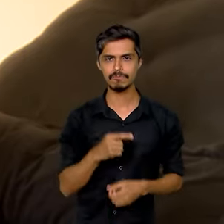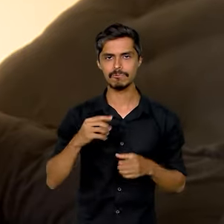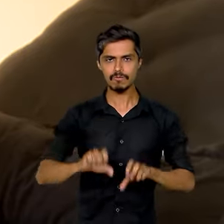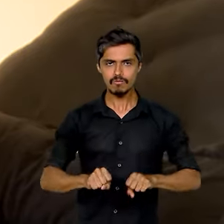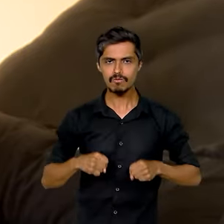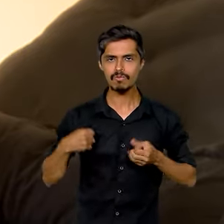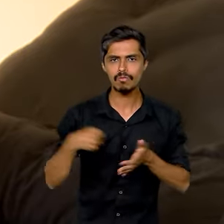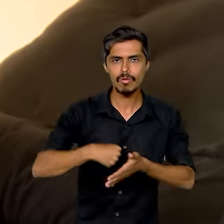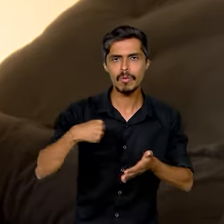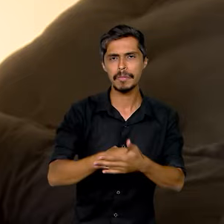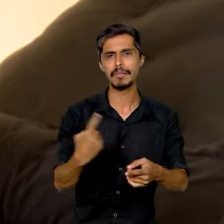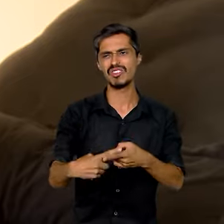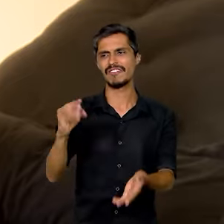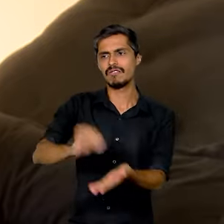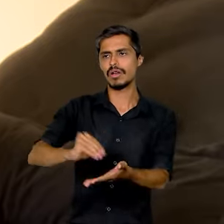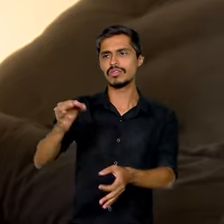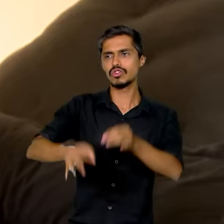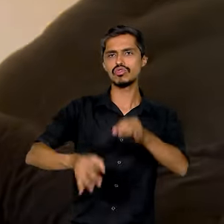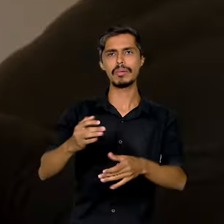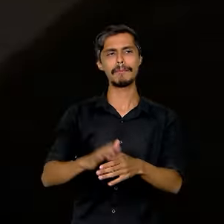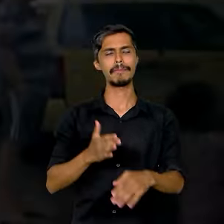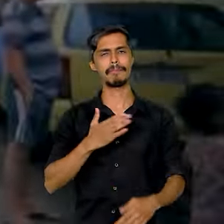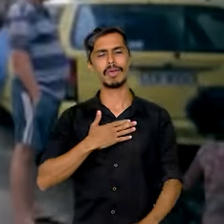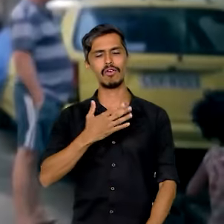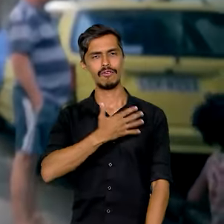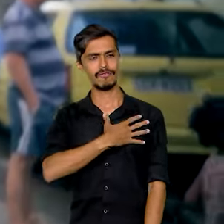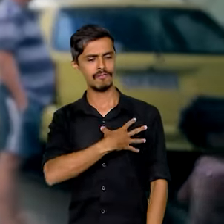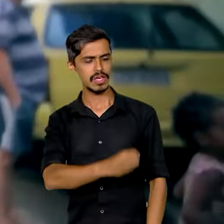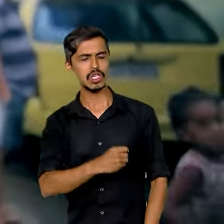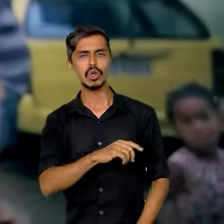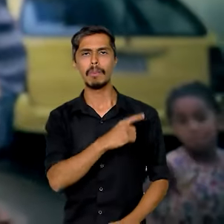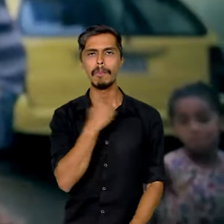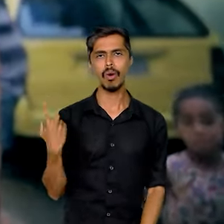uma justiça pela morte do meu filho.